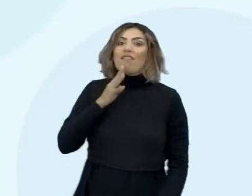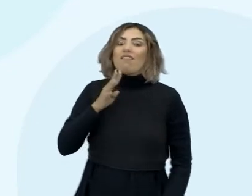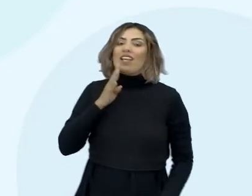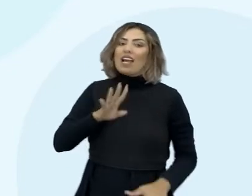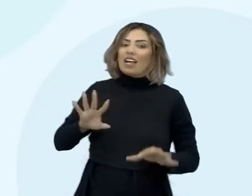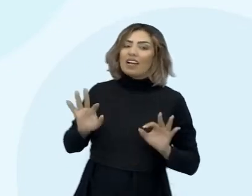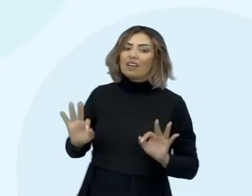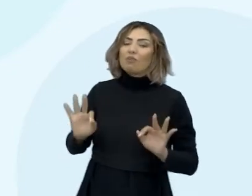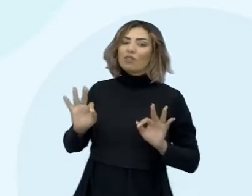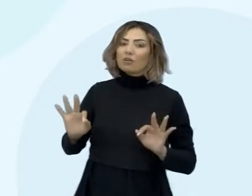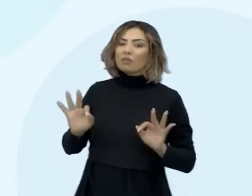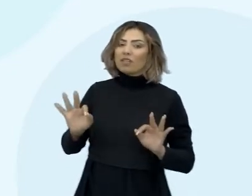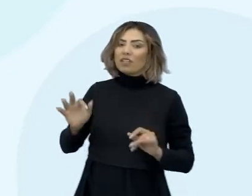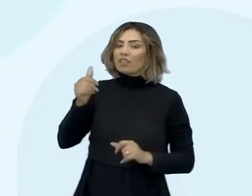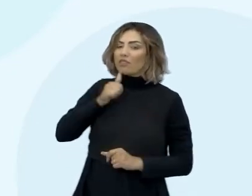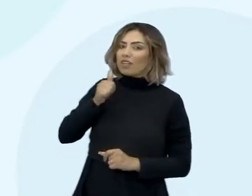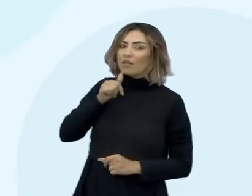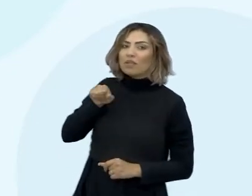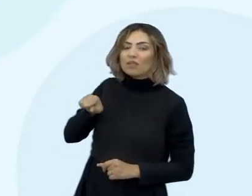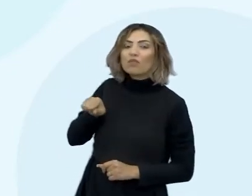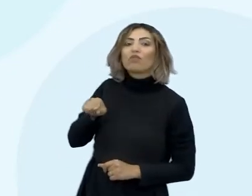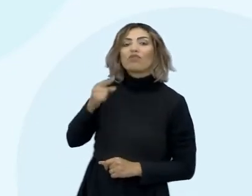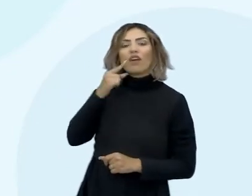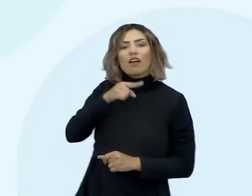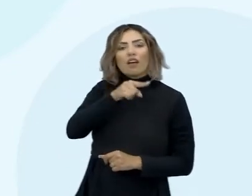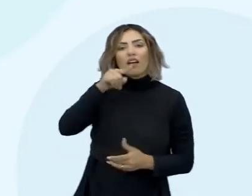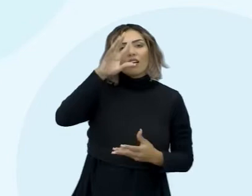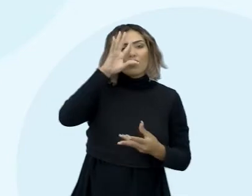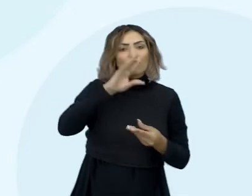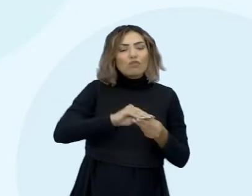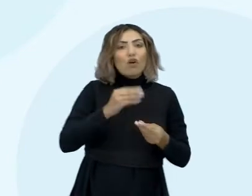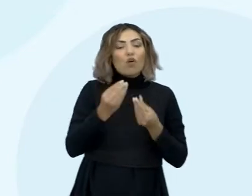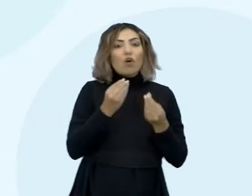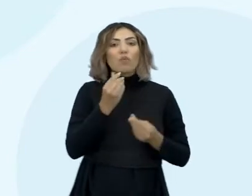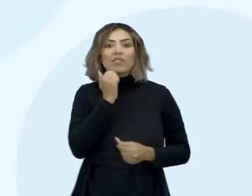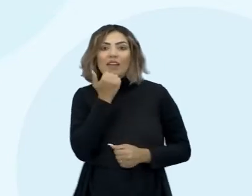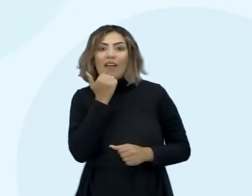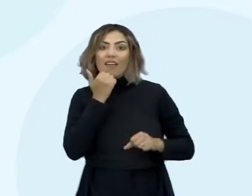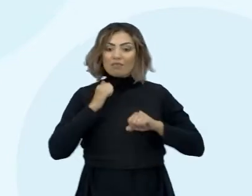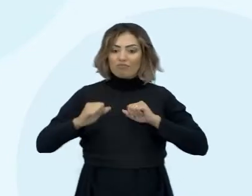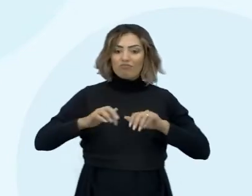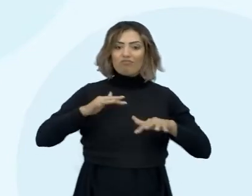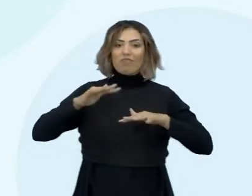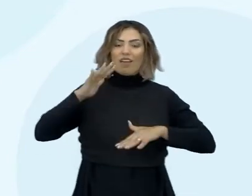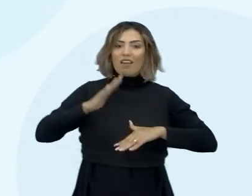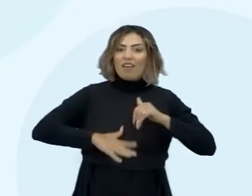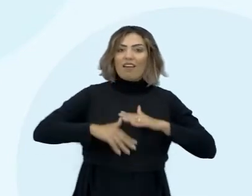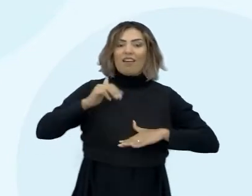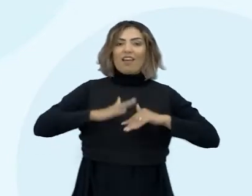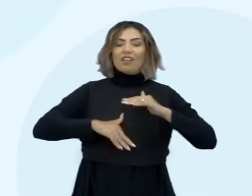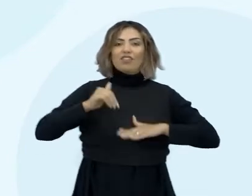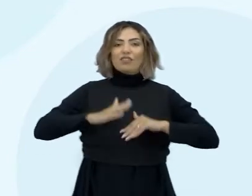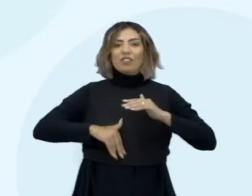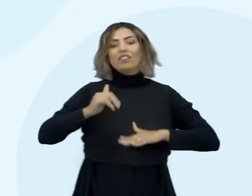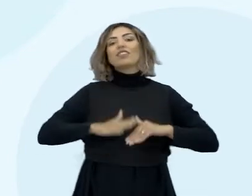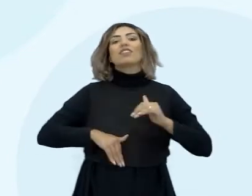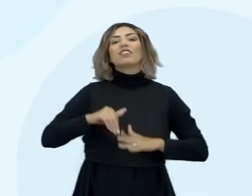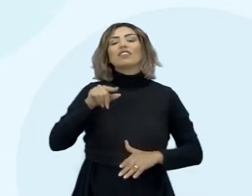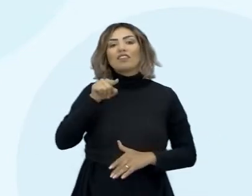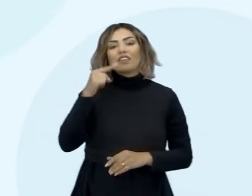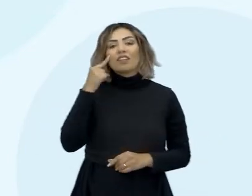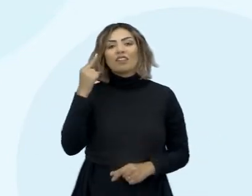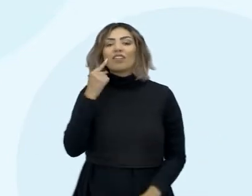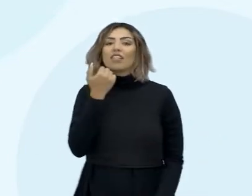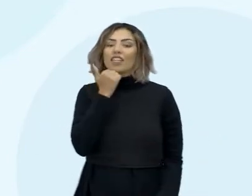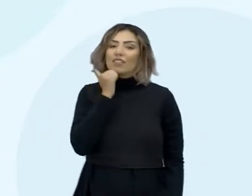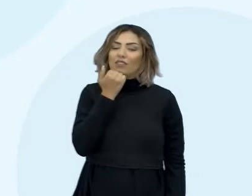Nosso projetinho com todo carinho para vocês, juntando aí ciência em ação, nós três aqui, o trio aqui das